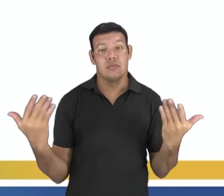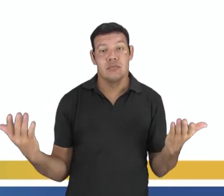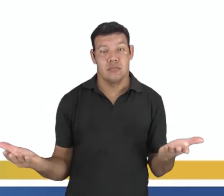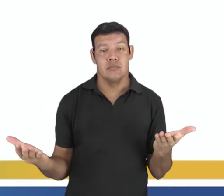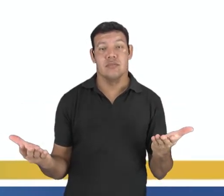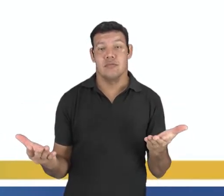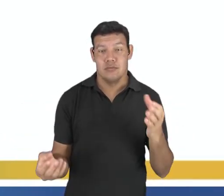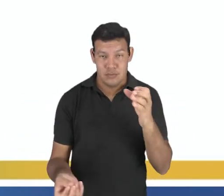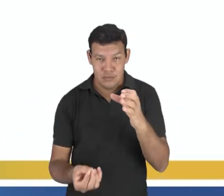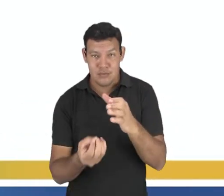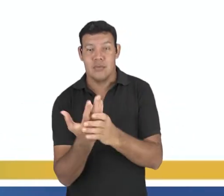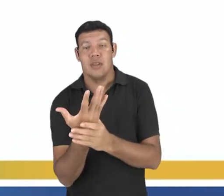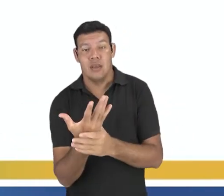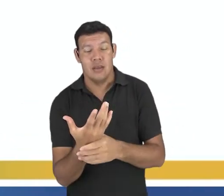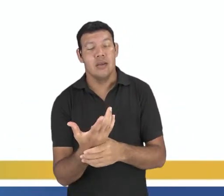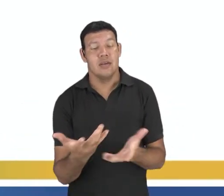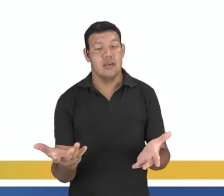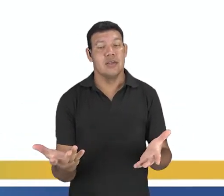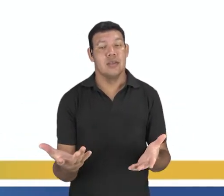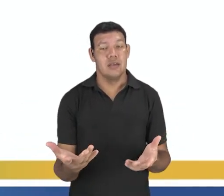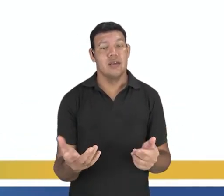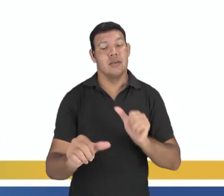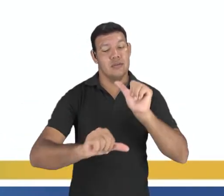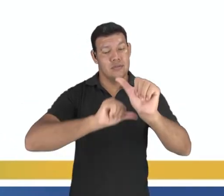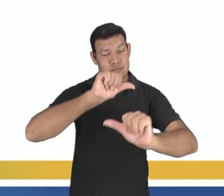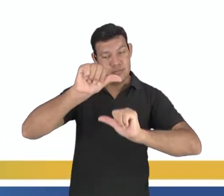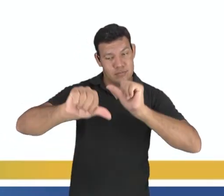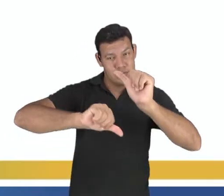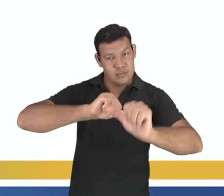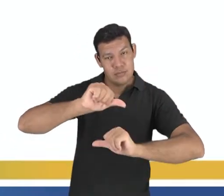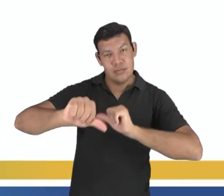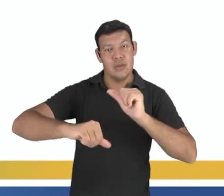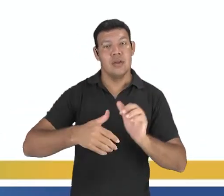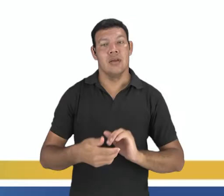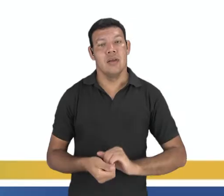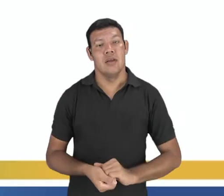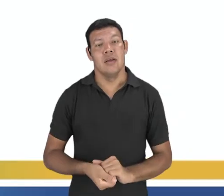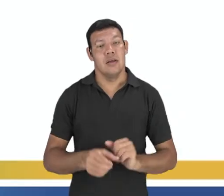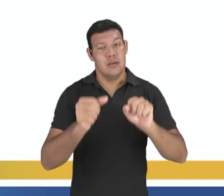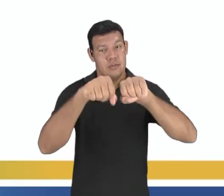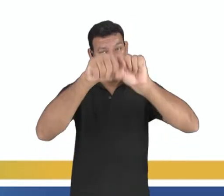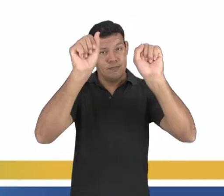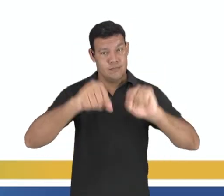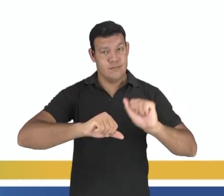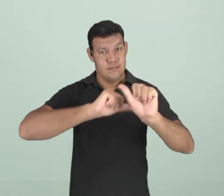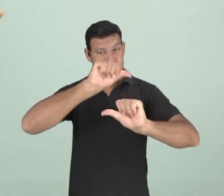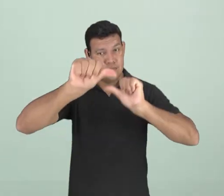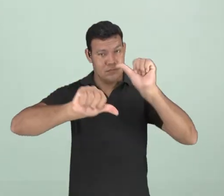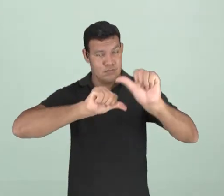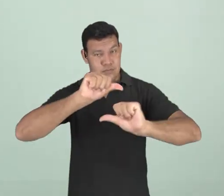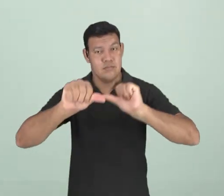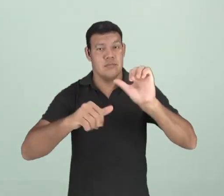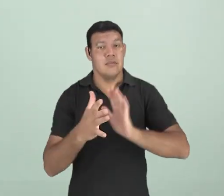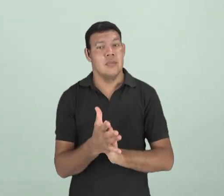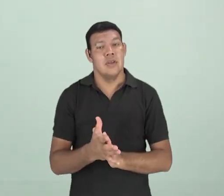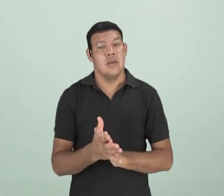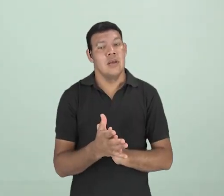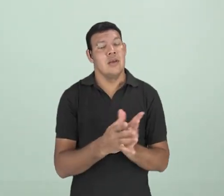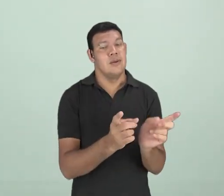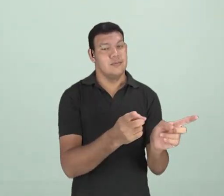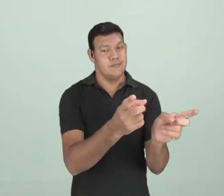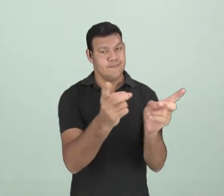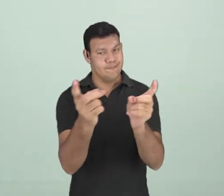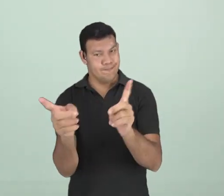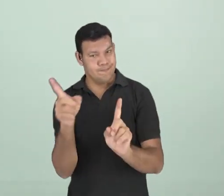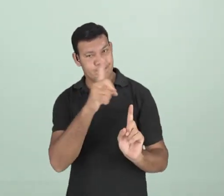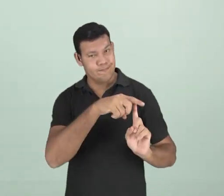Daí apareceu a necessidade da troca. Então, o sistema de trocas é um dos sistemas